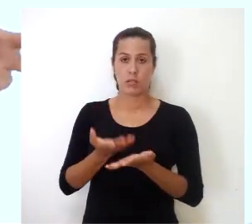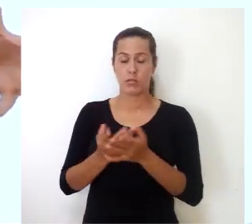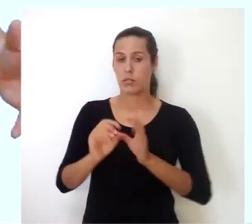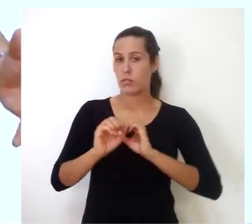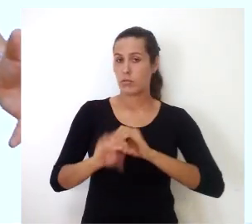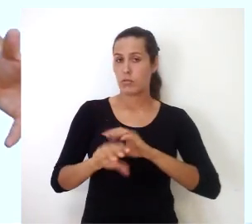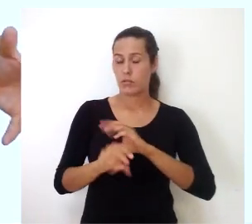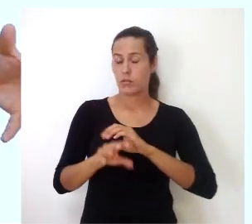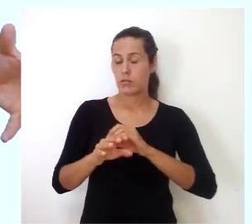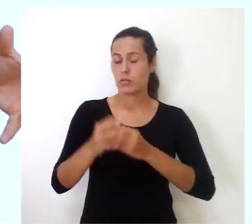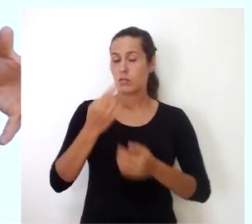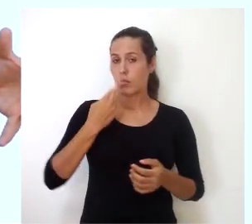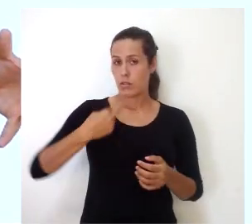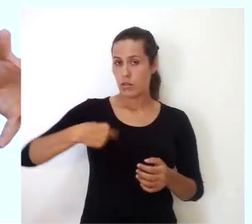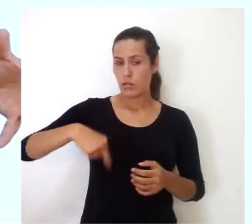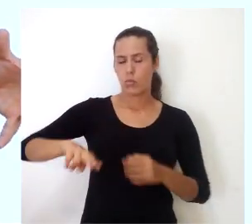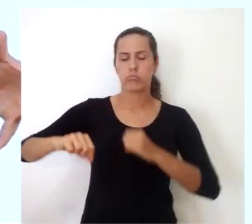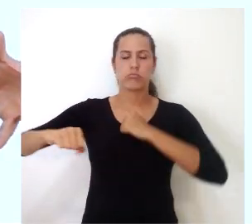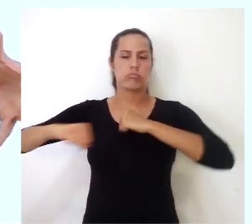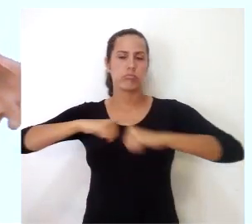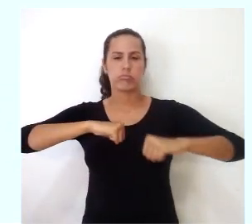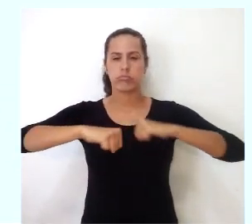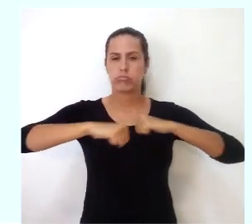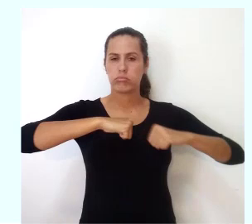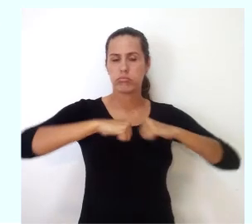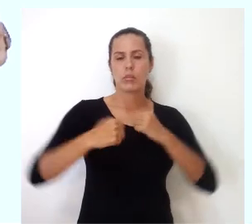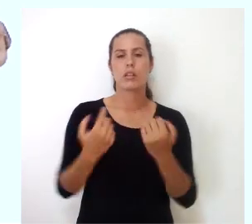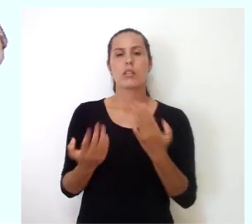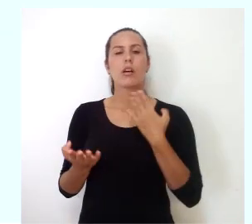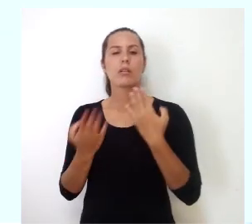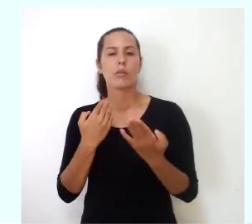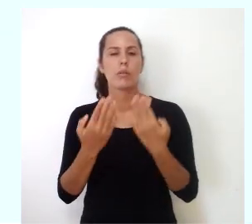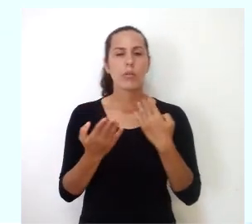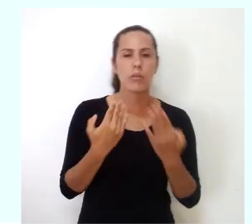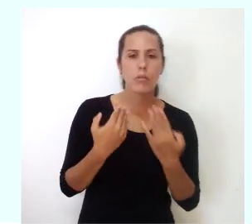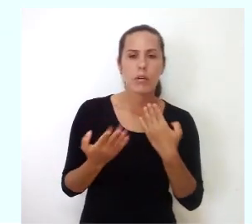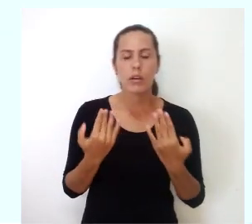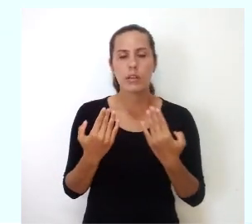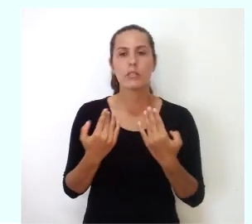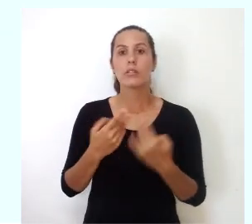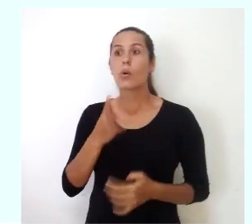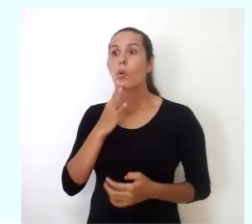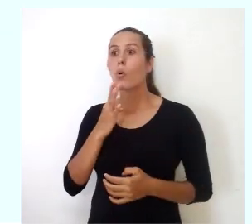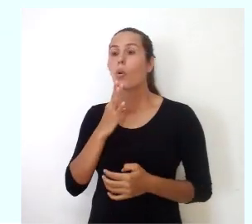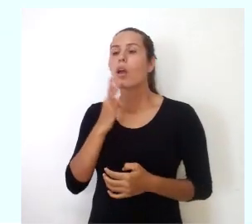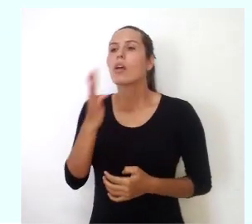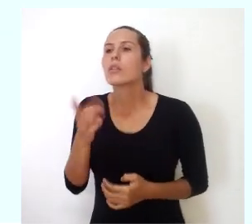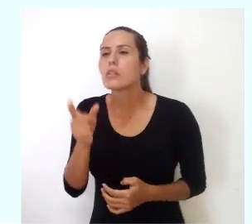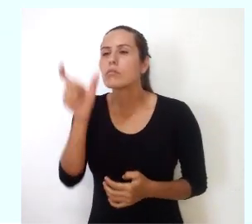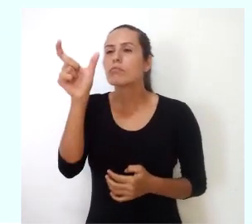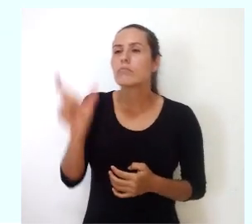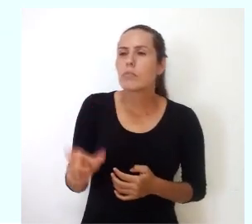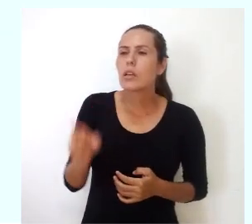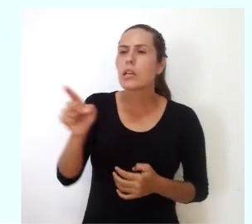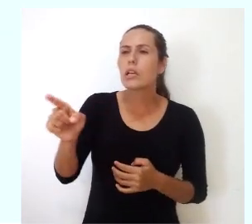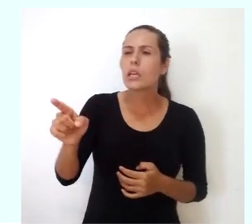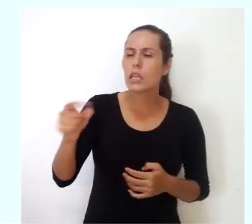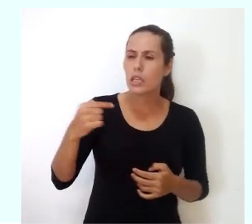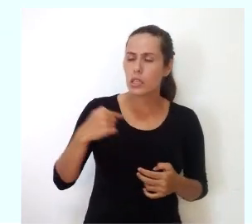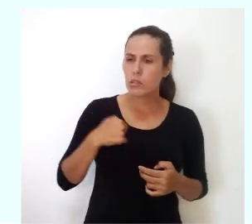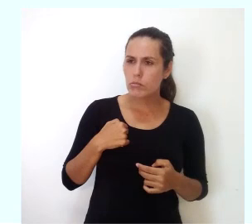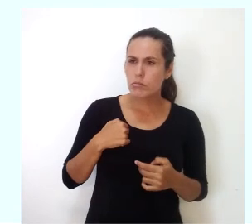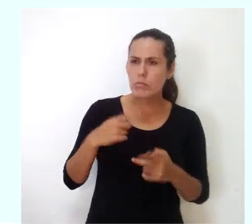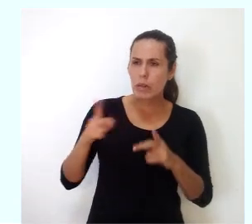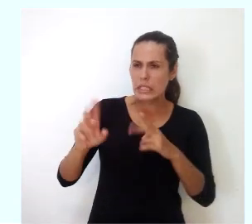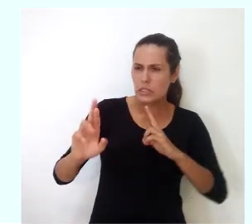nos debates de ensino religioso, certo? Essa conversa, conhecer o outro, conhecer que o outro é diferente de